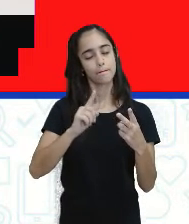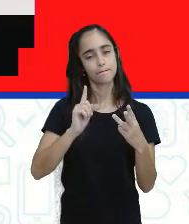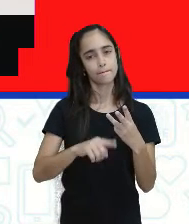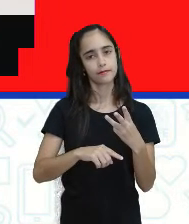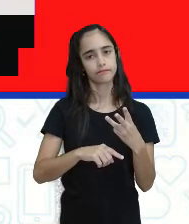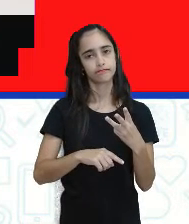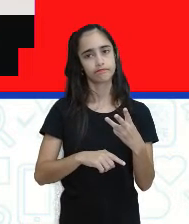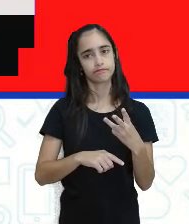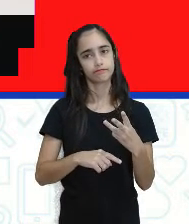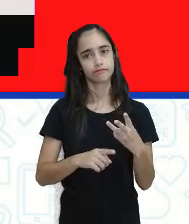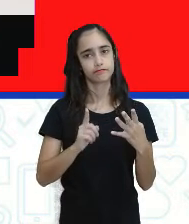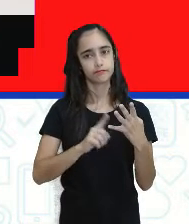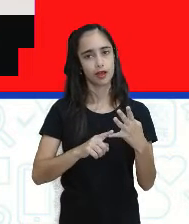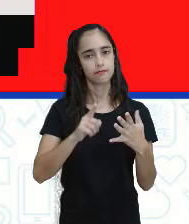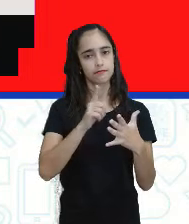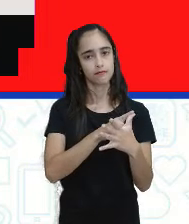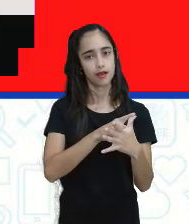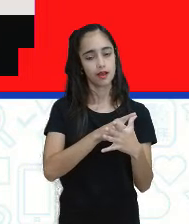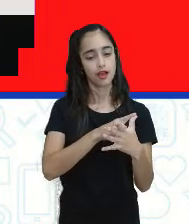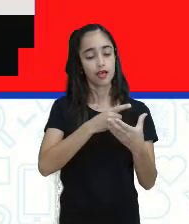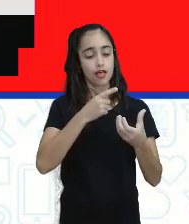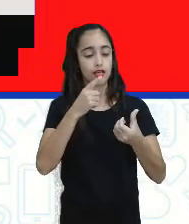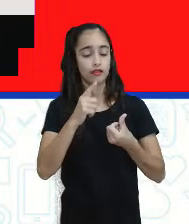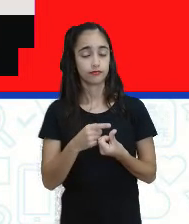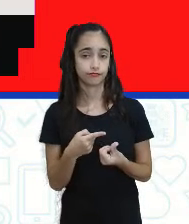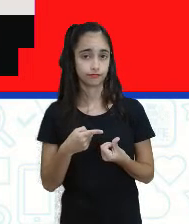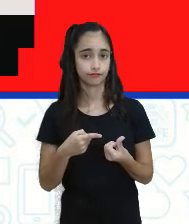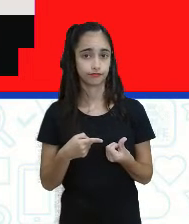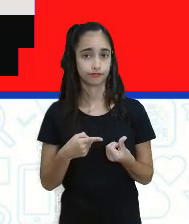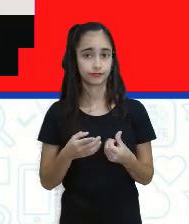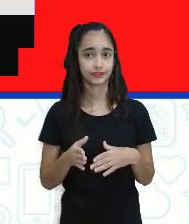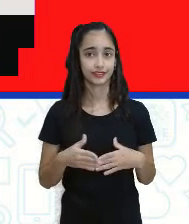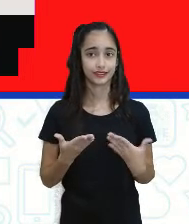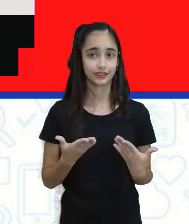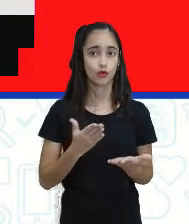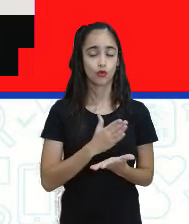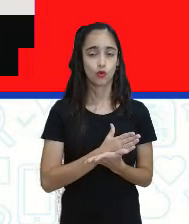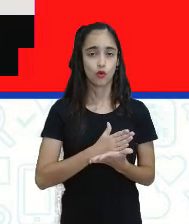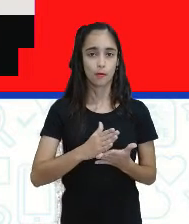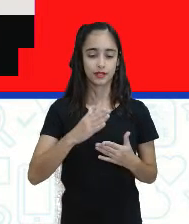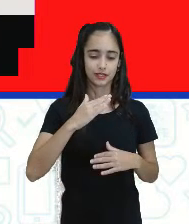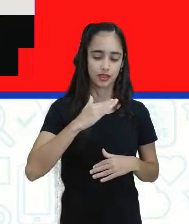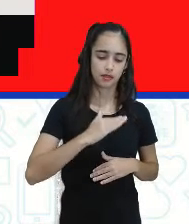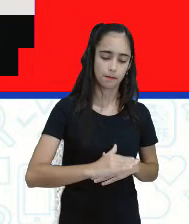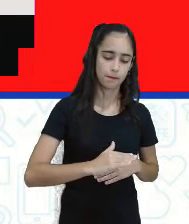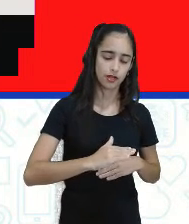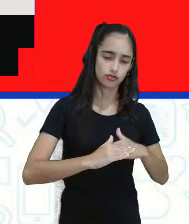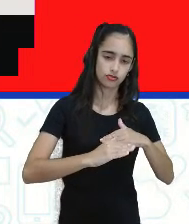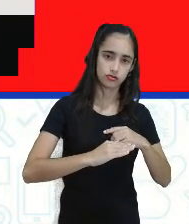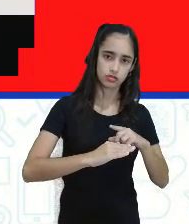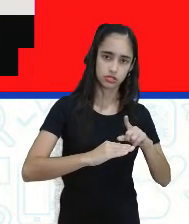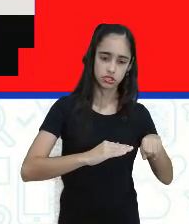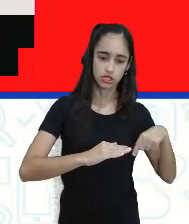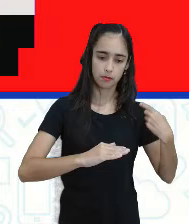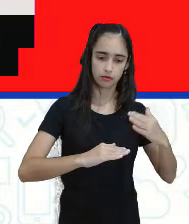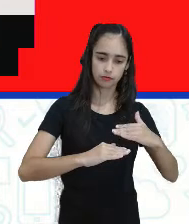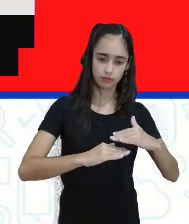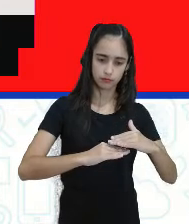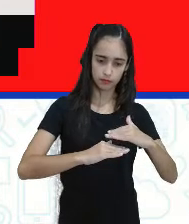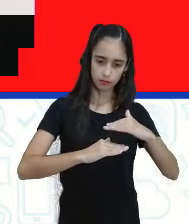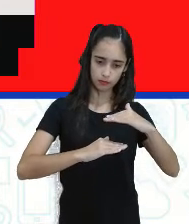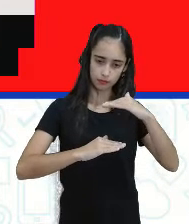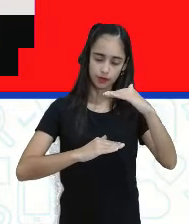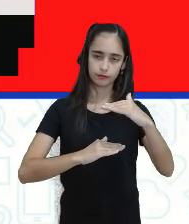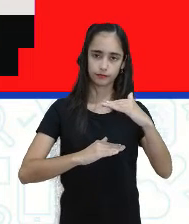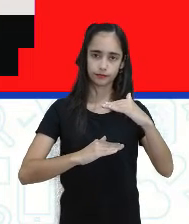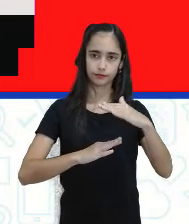1 até o número 6. E aí vai de baixo para cima e depois segue um sentido anti-horário. Então,